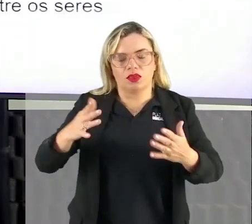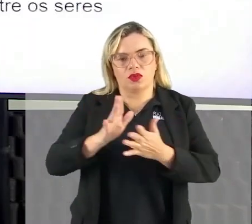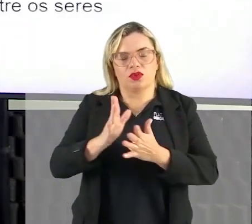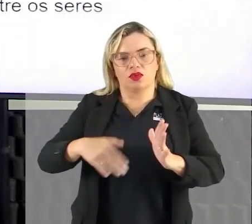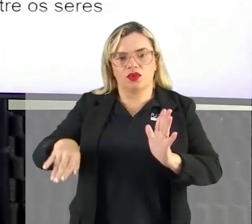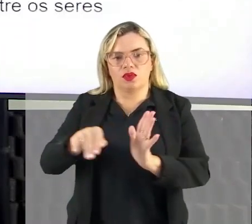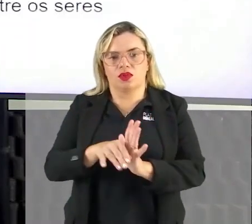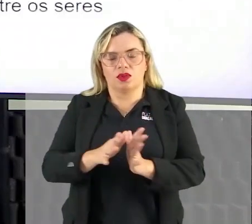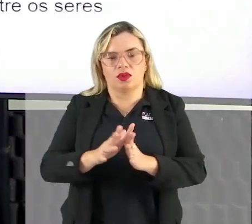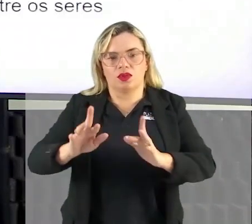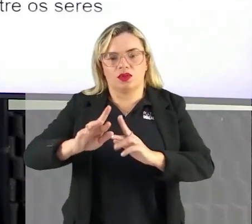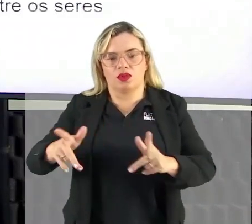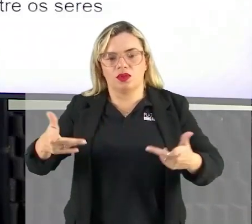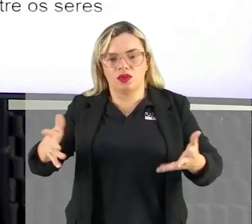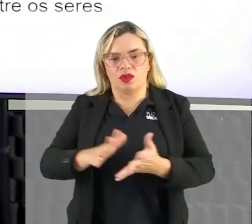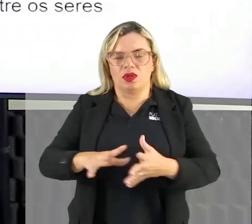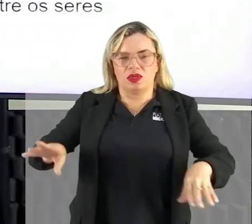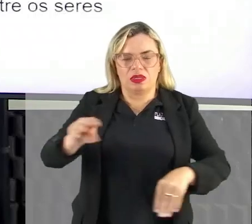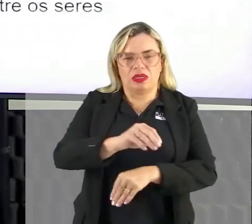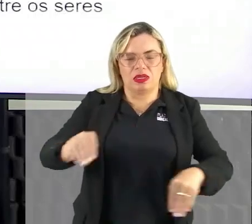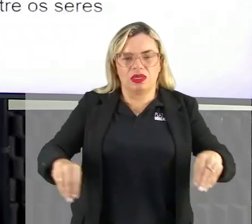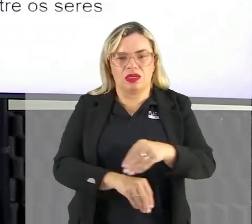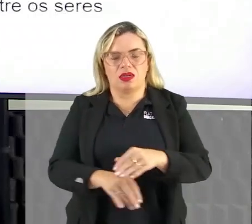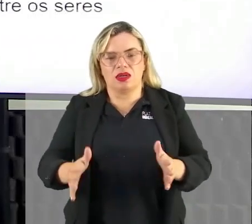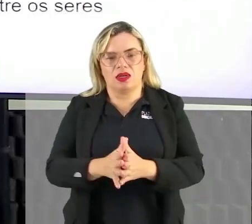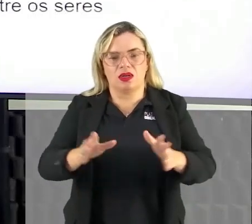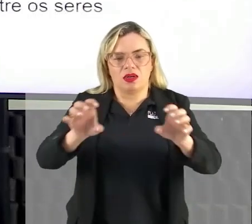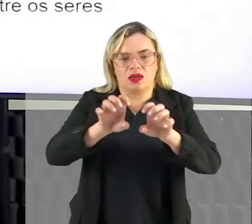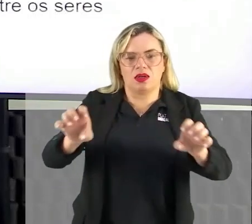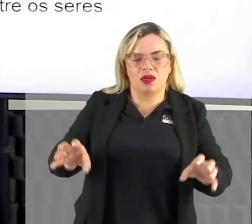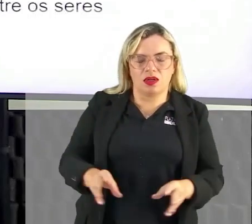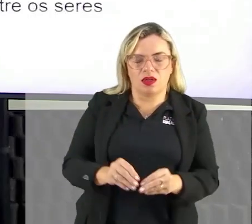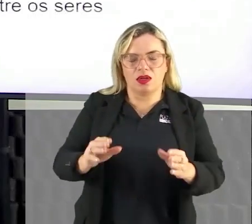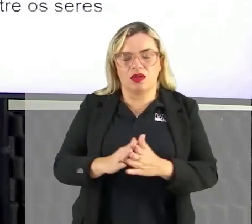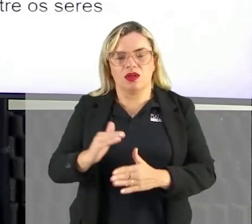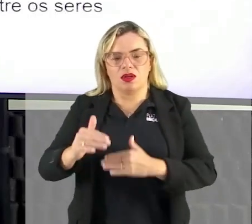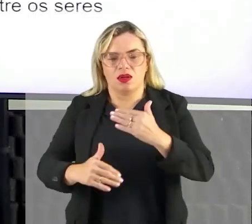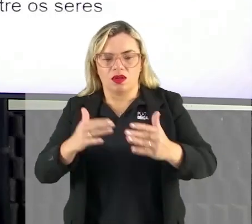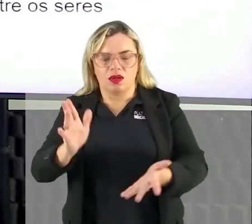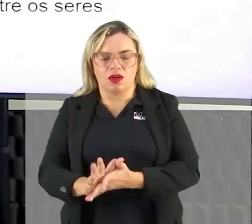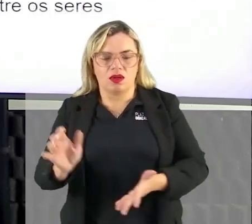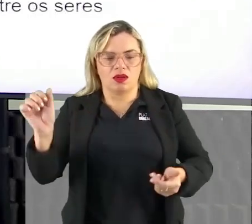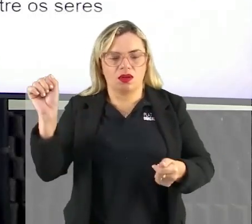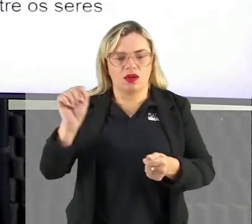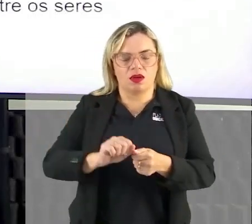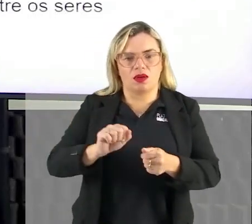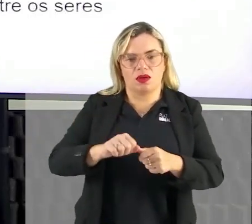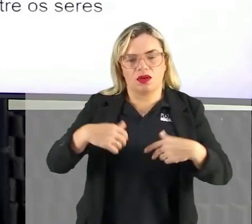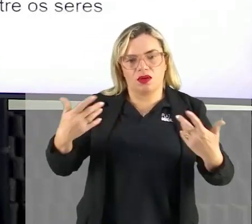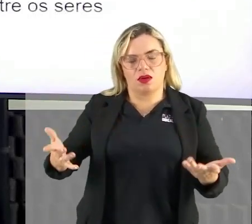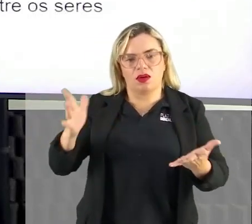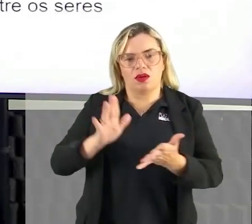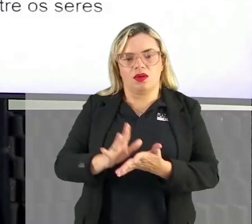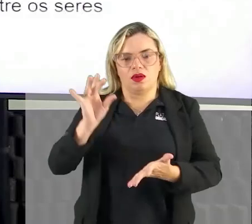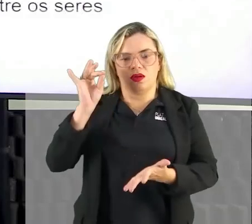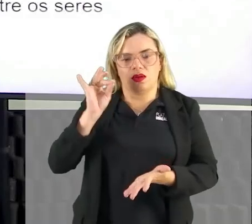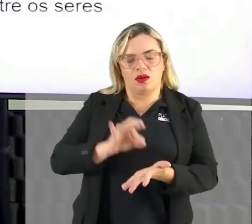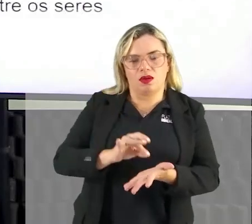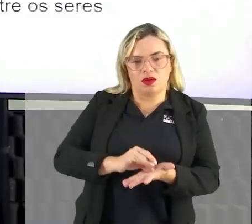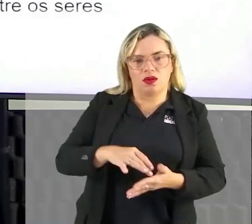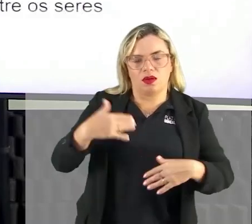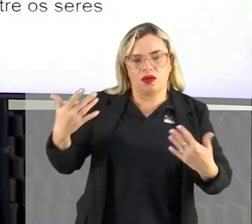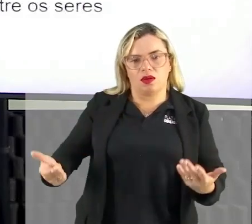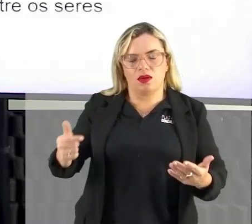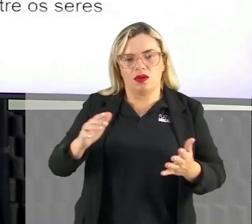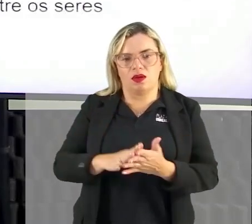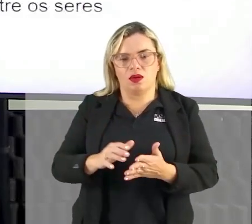já bagunça essa organização que a ecologia fez, que a evolução fez, né? Então, o mero fato dela estar ali, tirando o